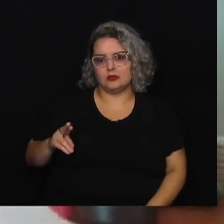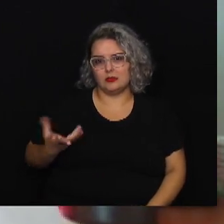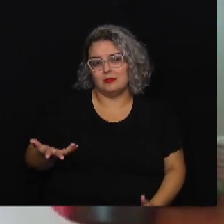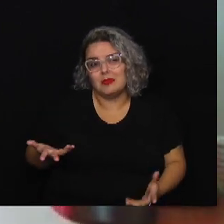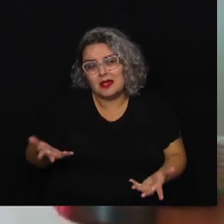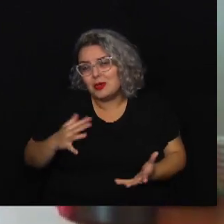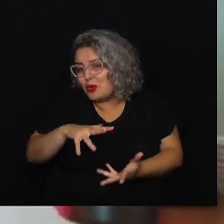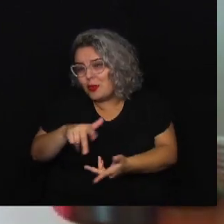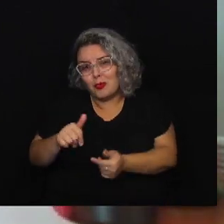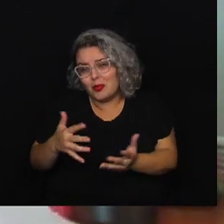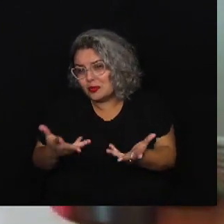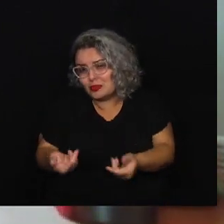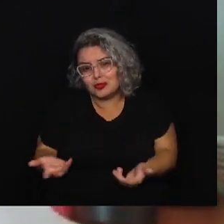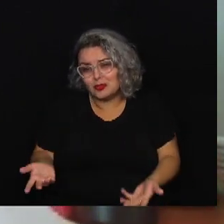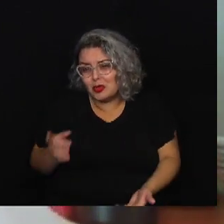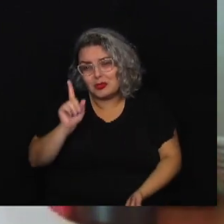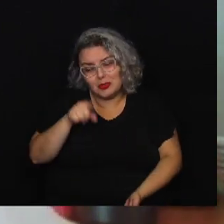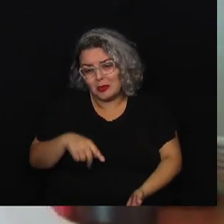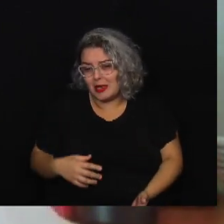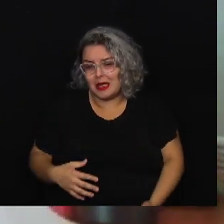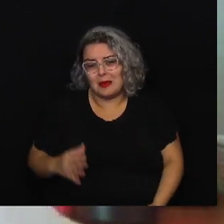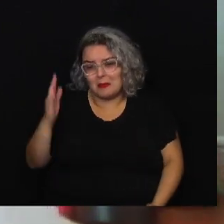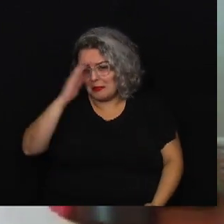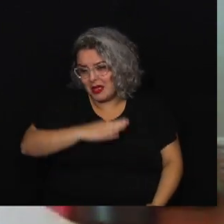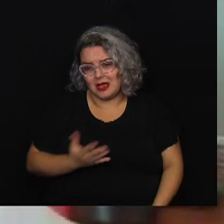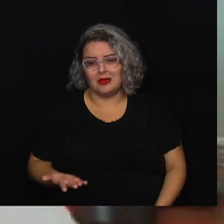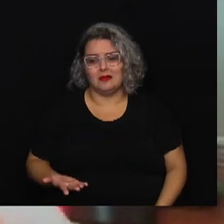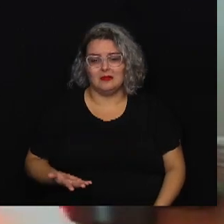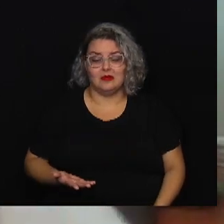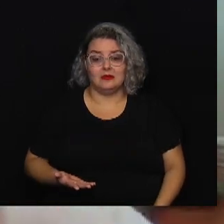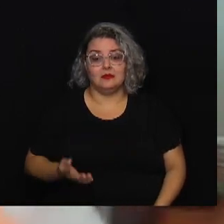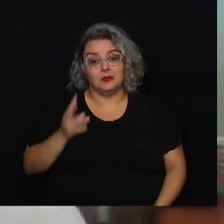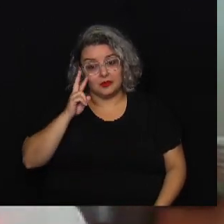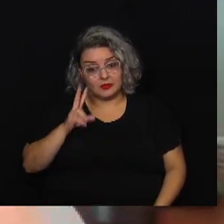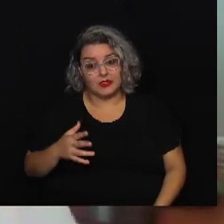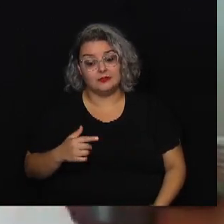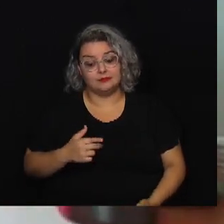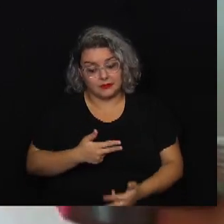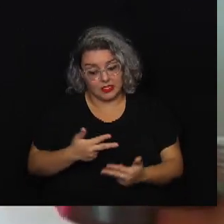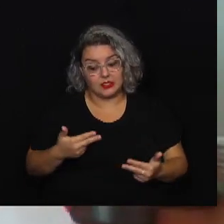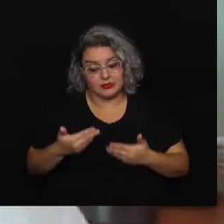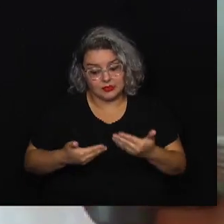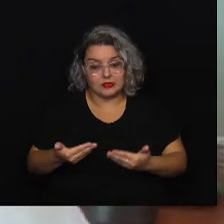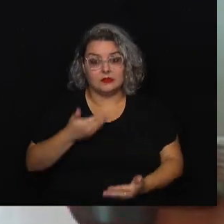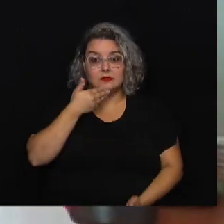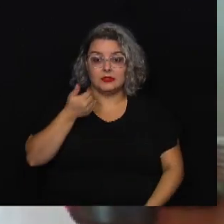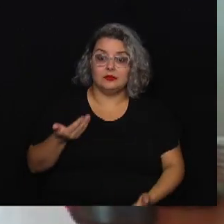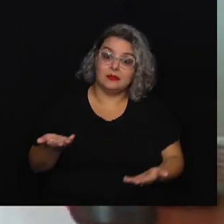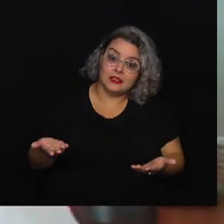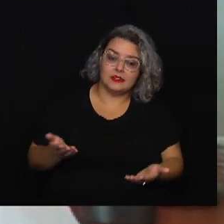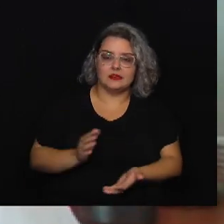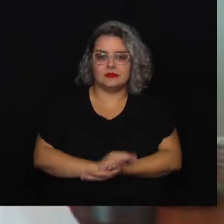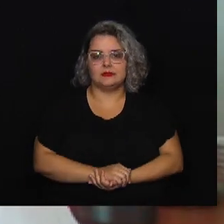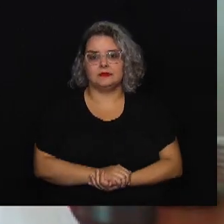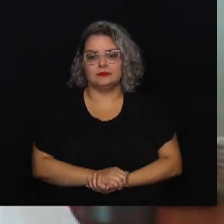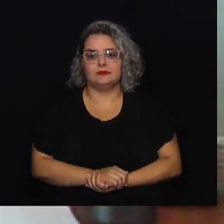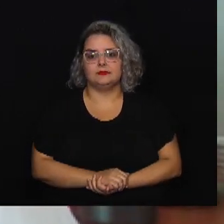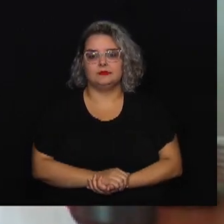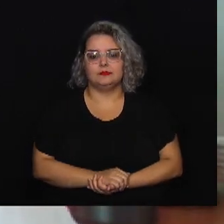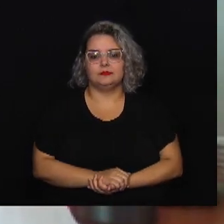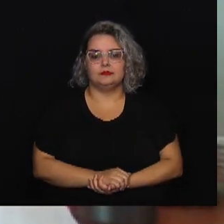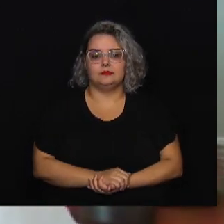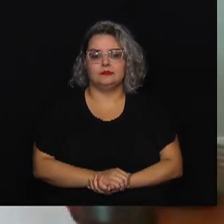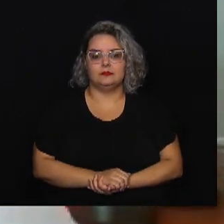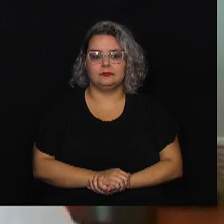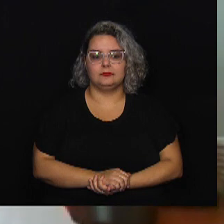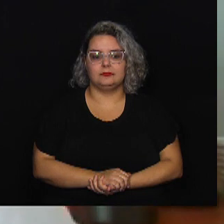O mundo ali não tem sido gentil com eles. Vamos ver se agora as coisas melhoram, mas Exato, né?